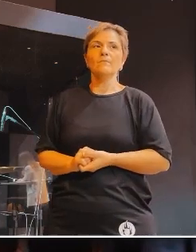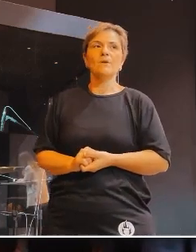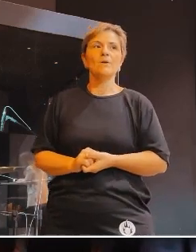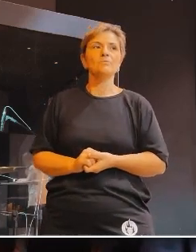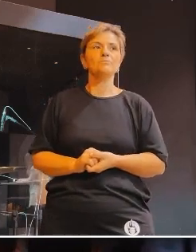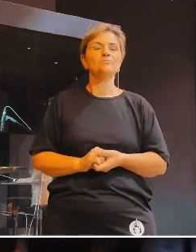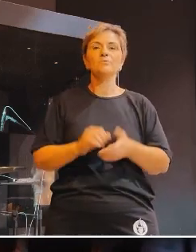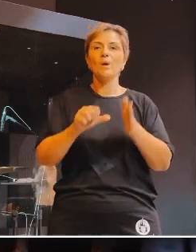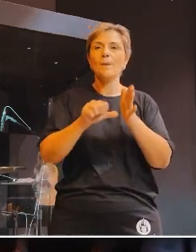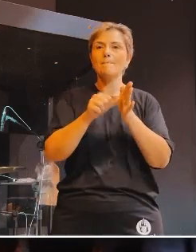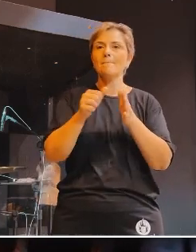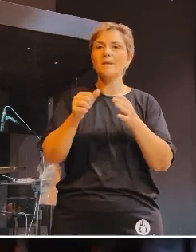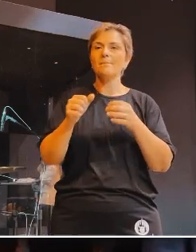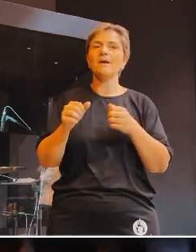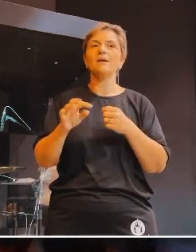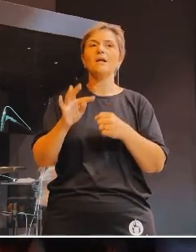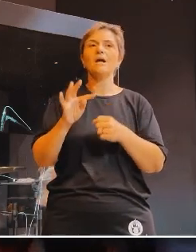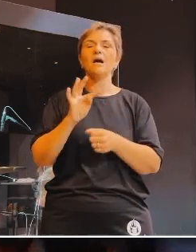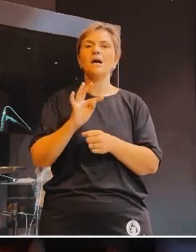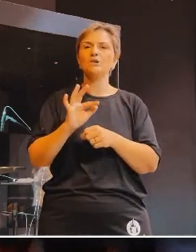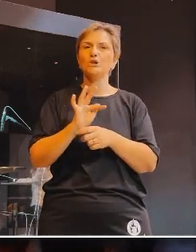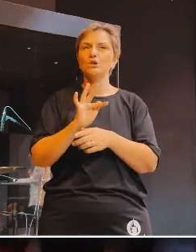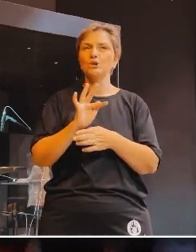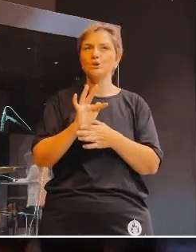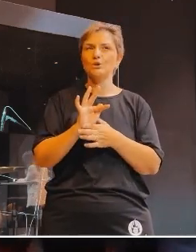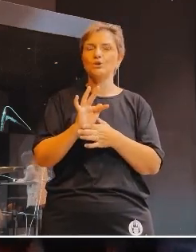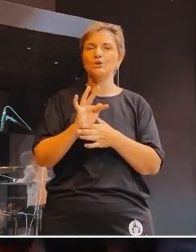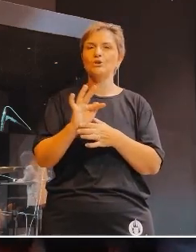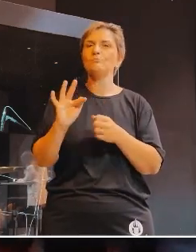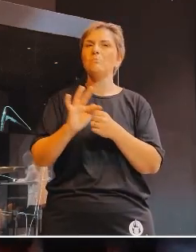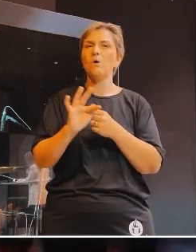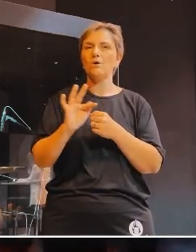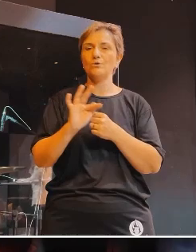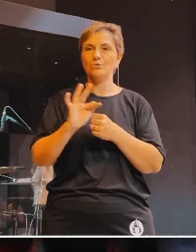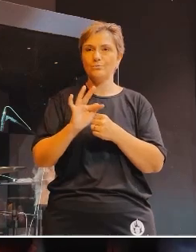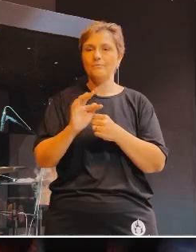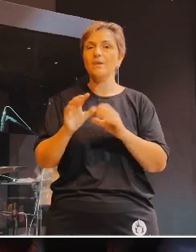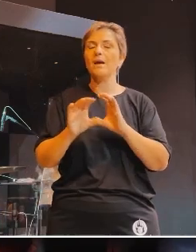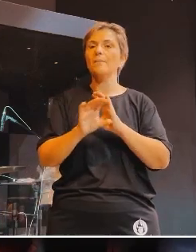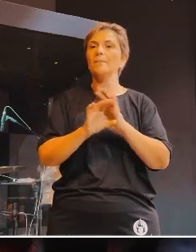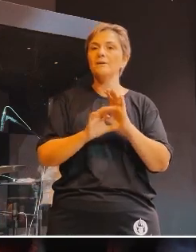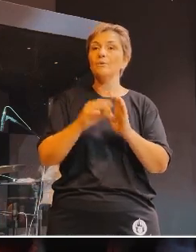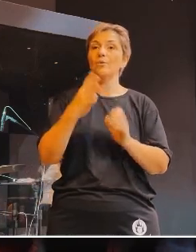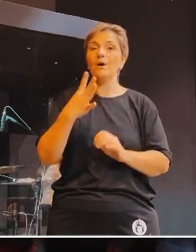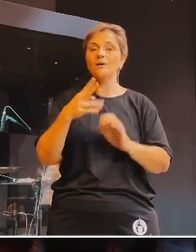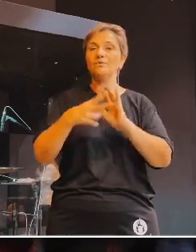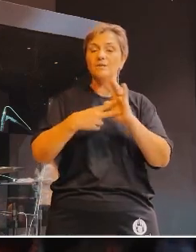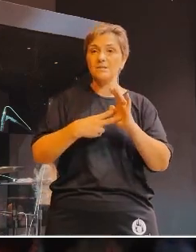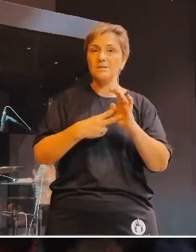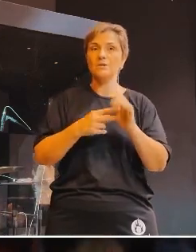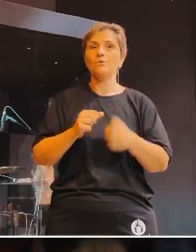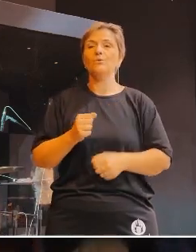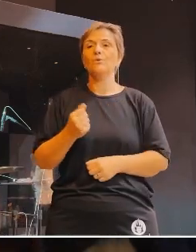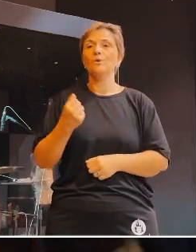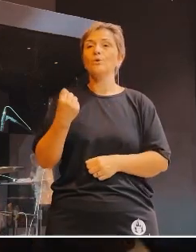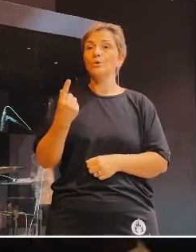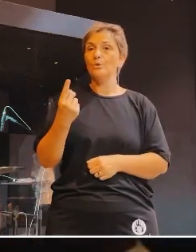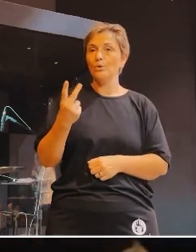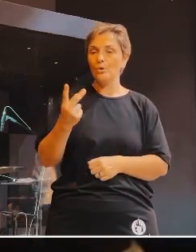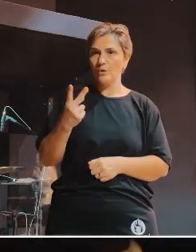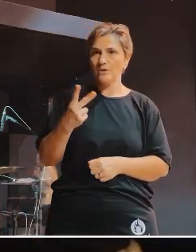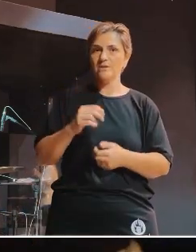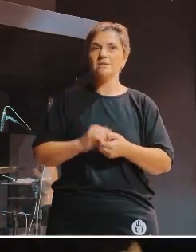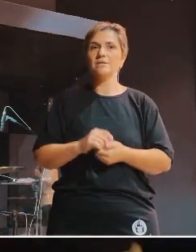Em 1 Timóteo, capítulo 4, versículo 12, Paulo diz a Timóteo: